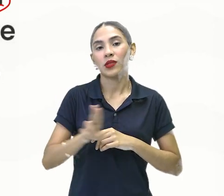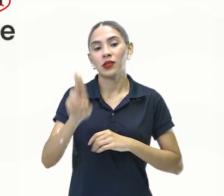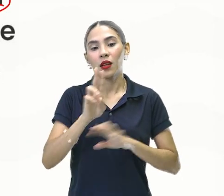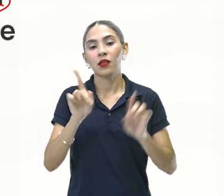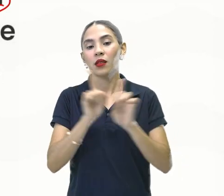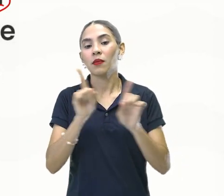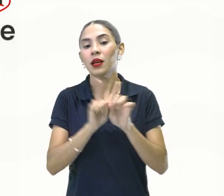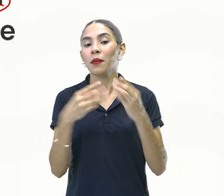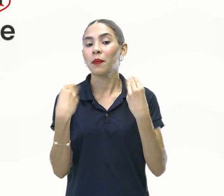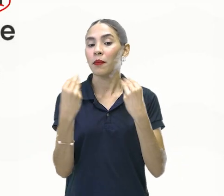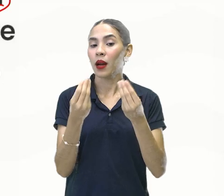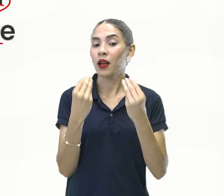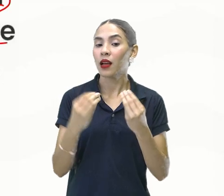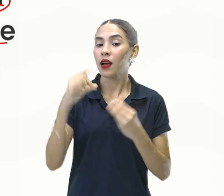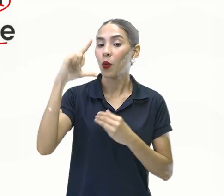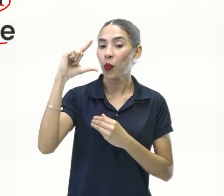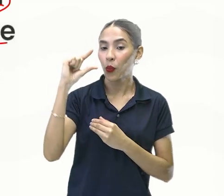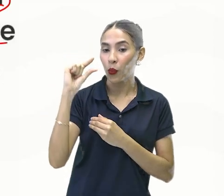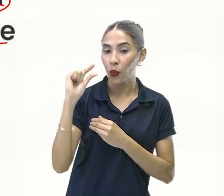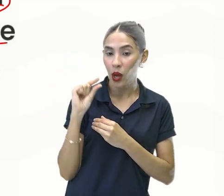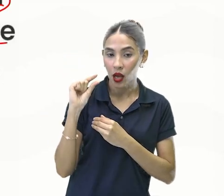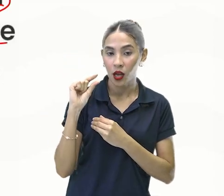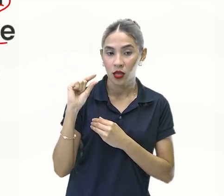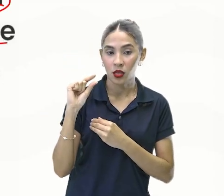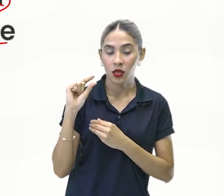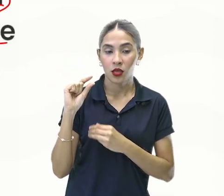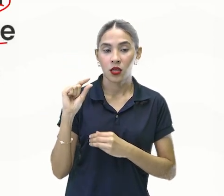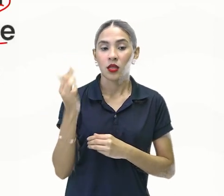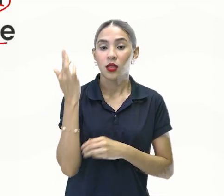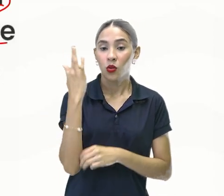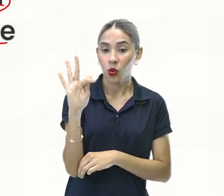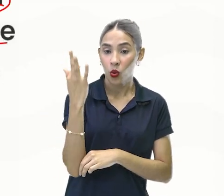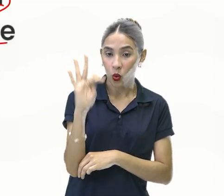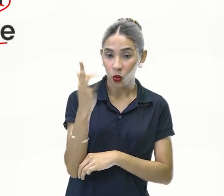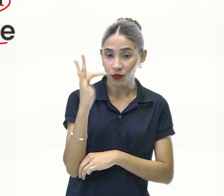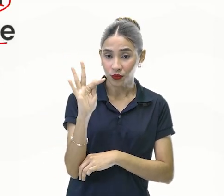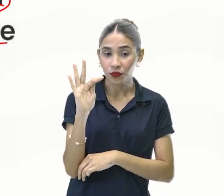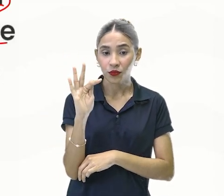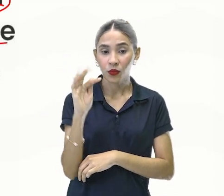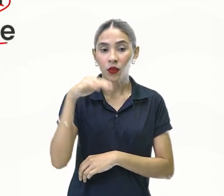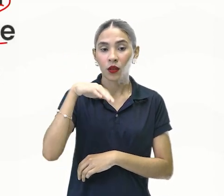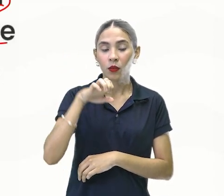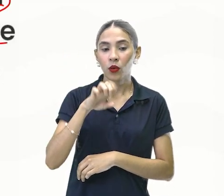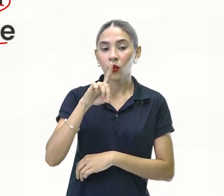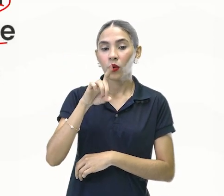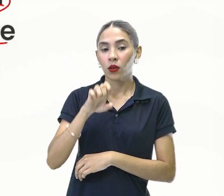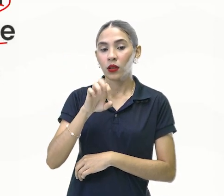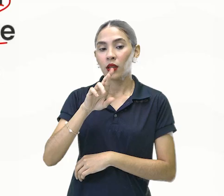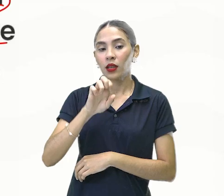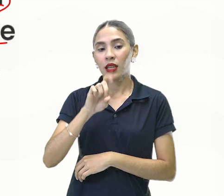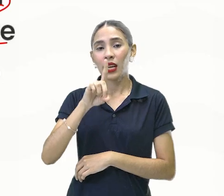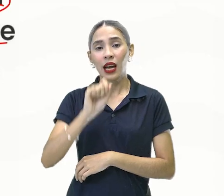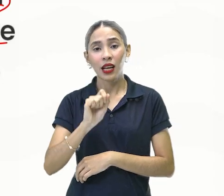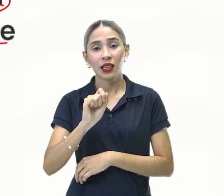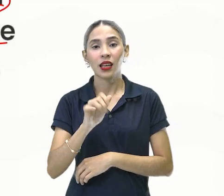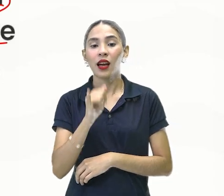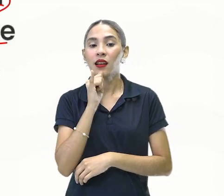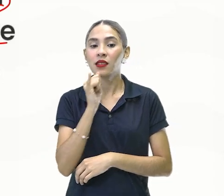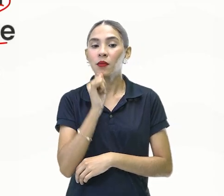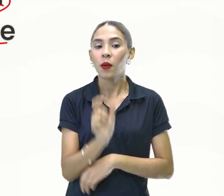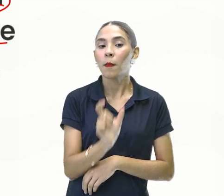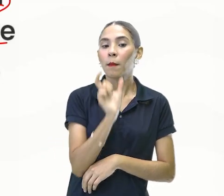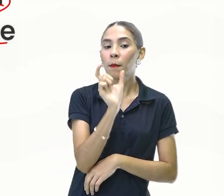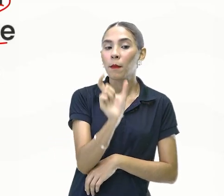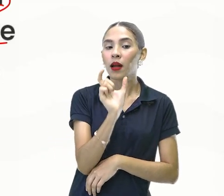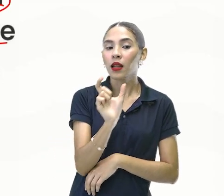usado para aliviar dores moderadas, dores não intensas. A palavrinha